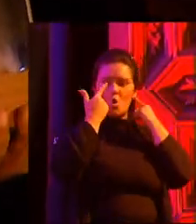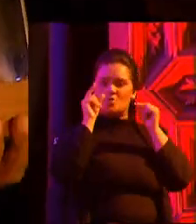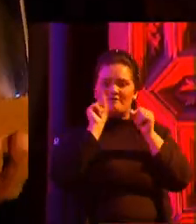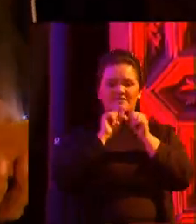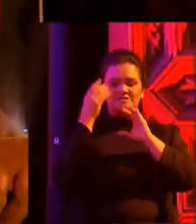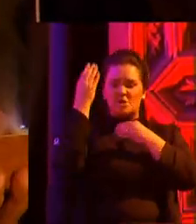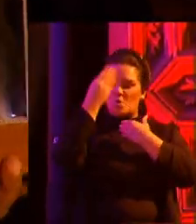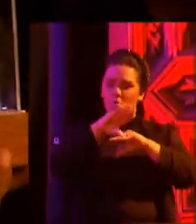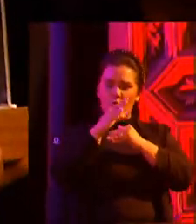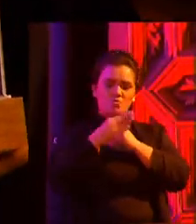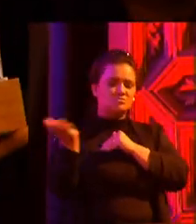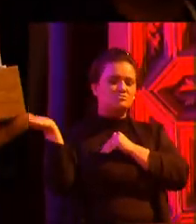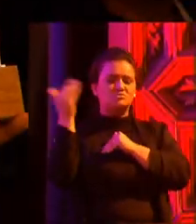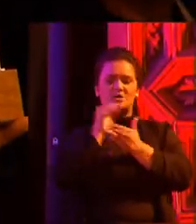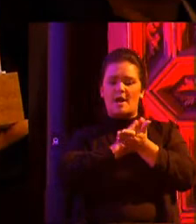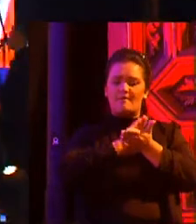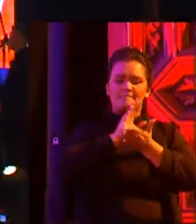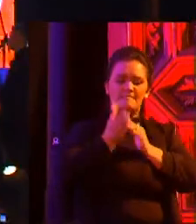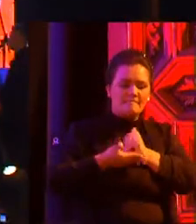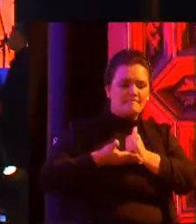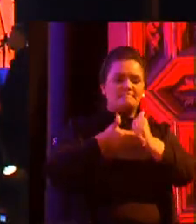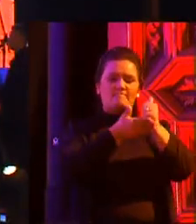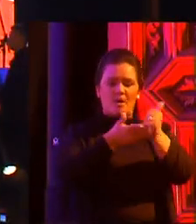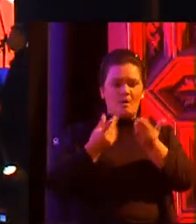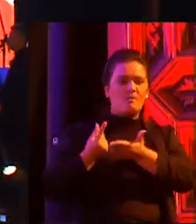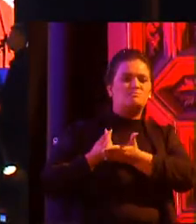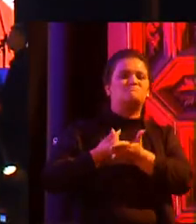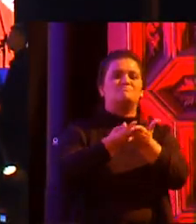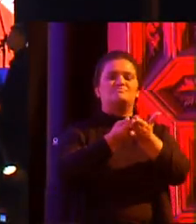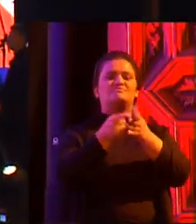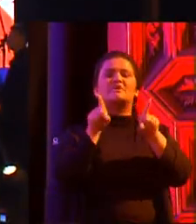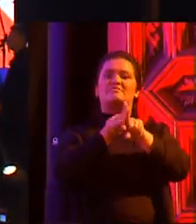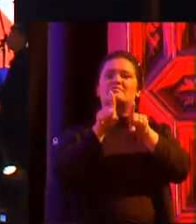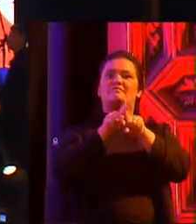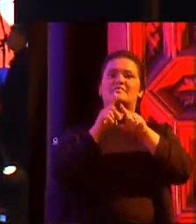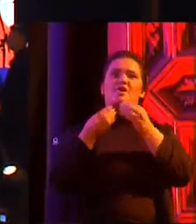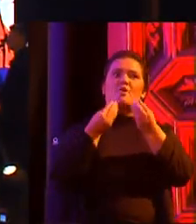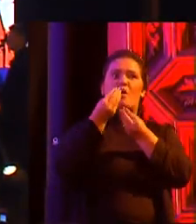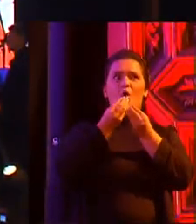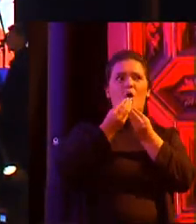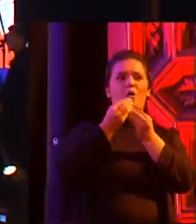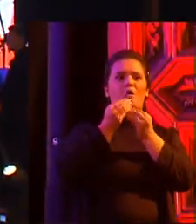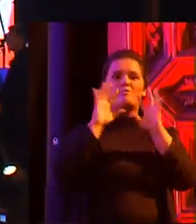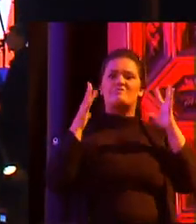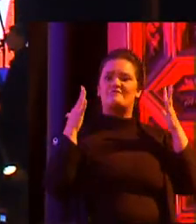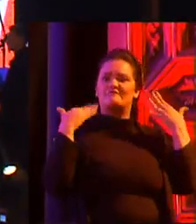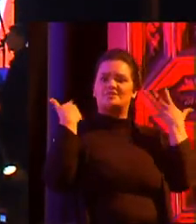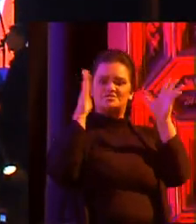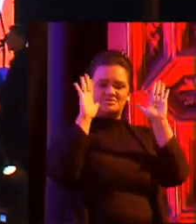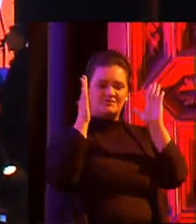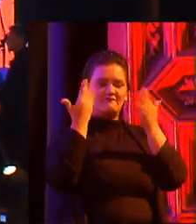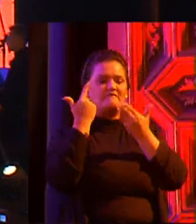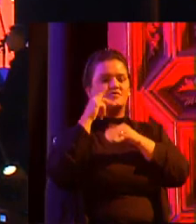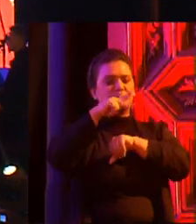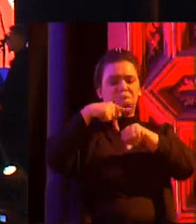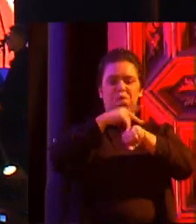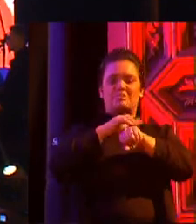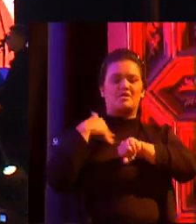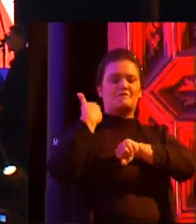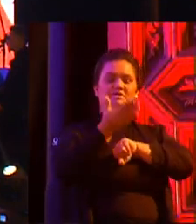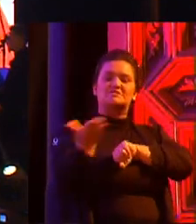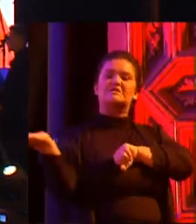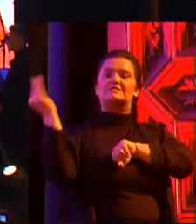ir atrás de patrocínio, irmos para festivais e concursos internacionais, trazer prêmios para